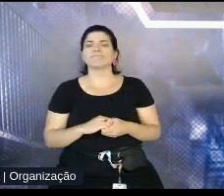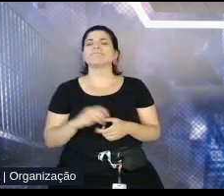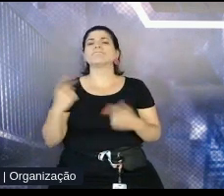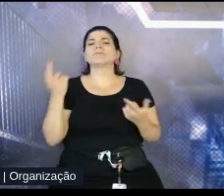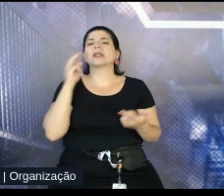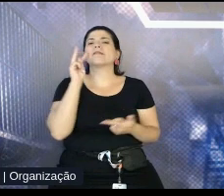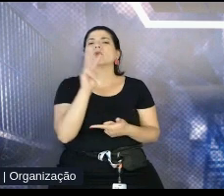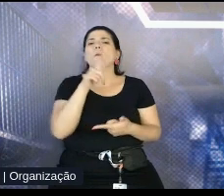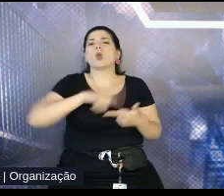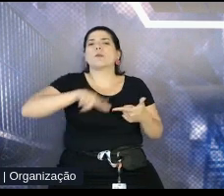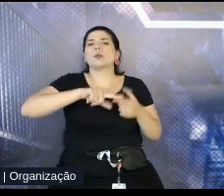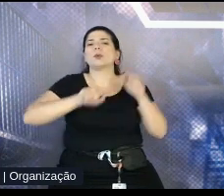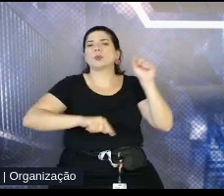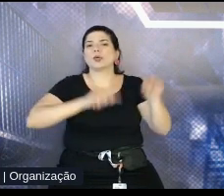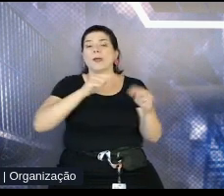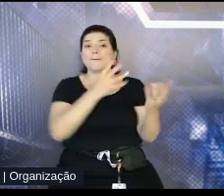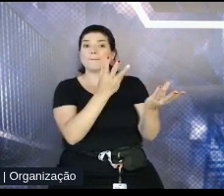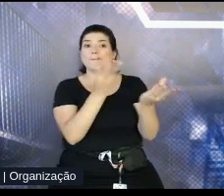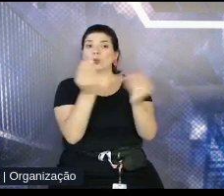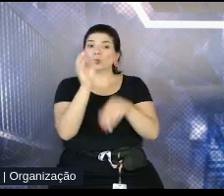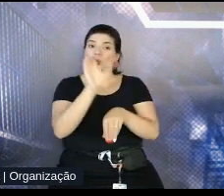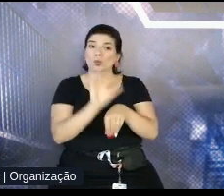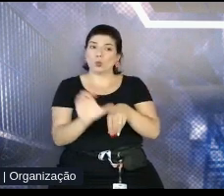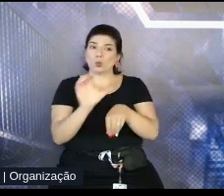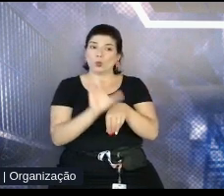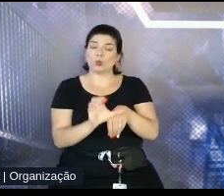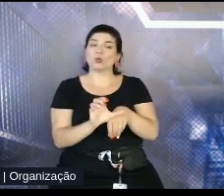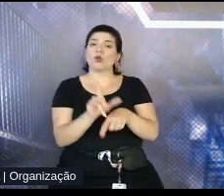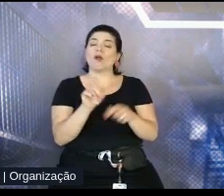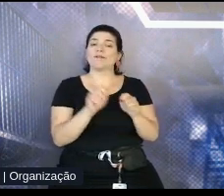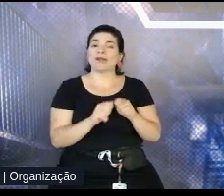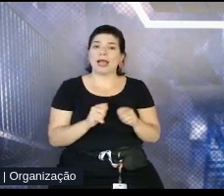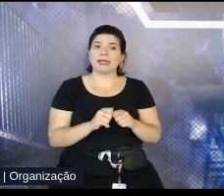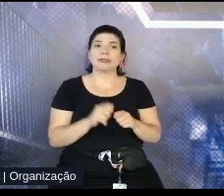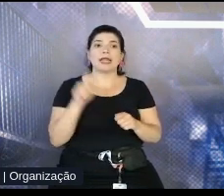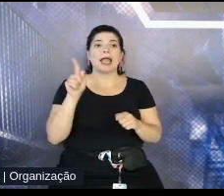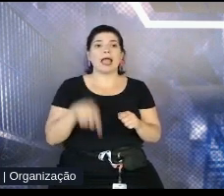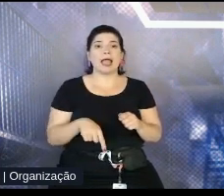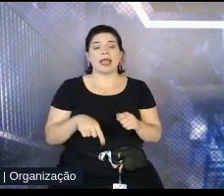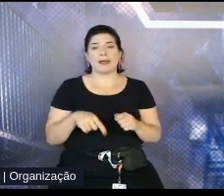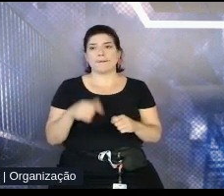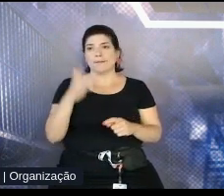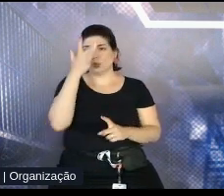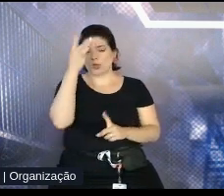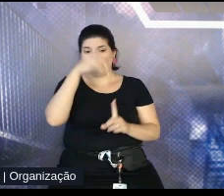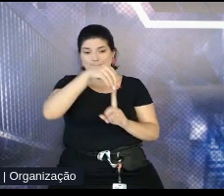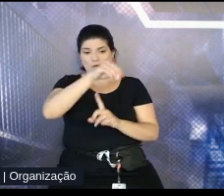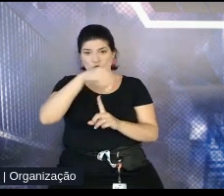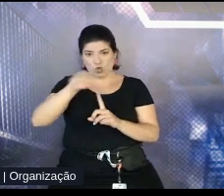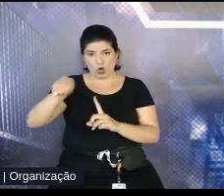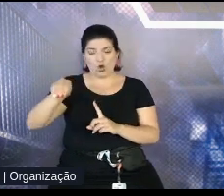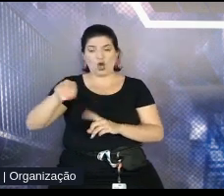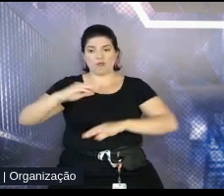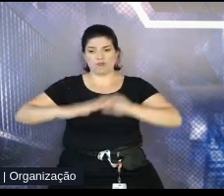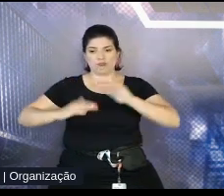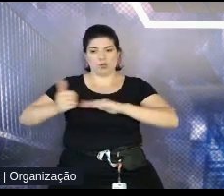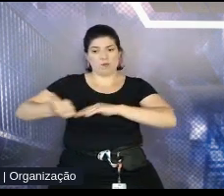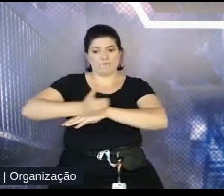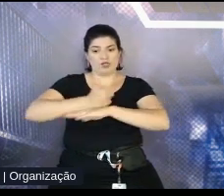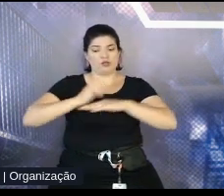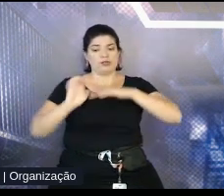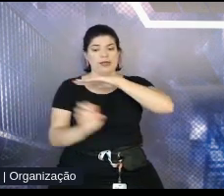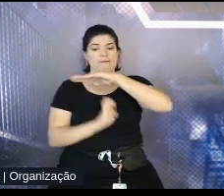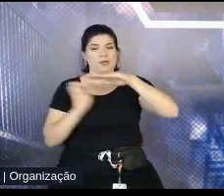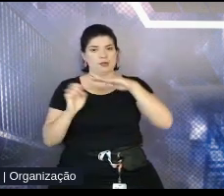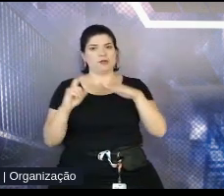deparou? Muitas dessas formações eram feitas, né, por mentores, especialistas da empresa ali, passando